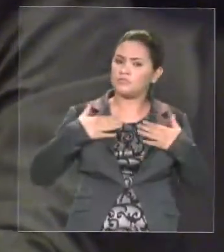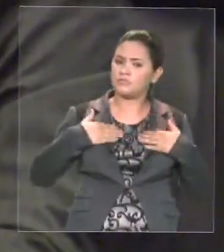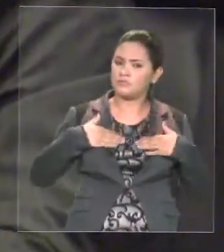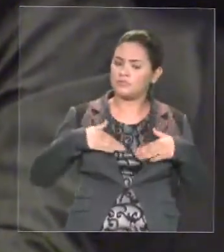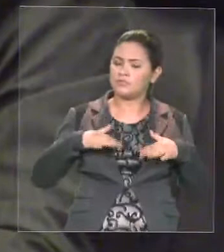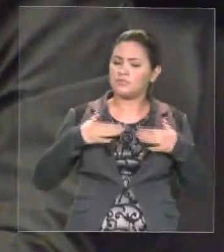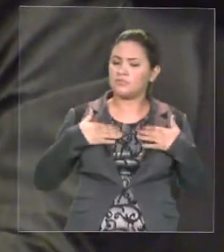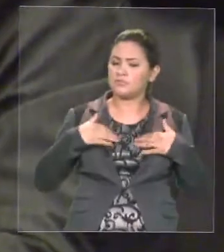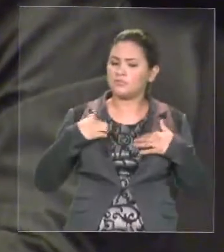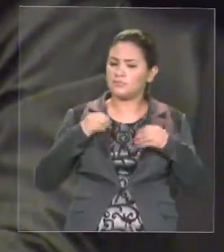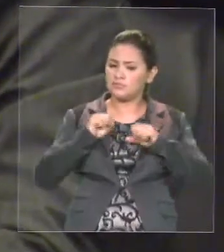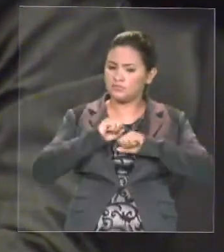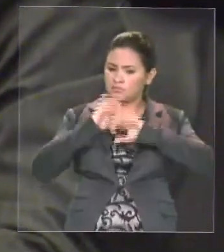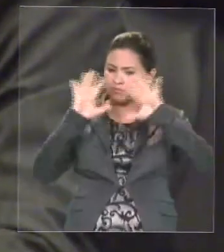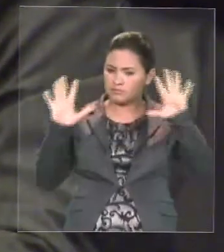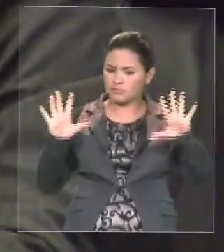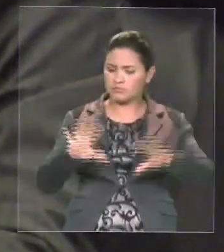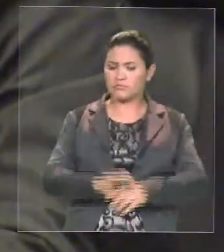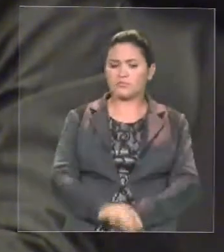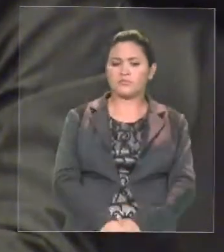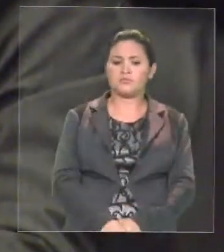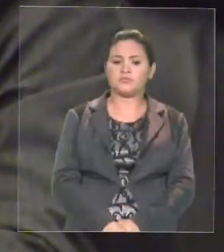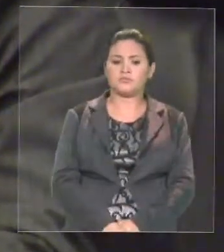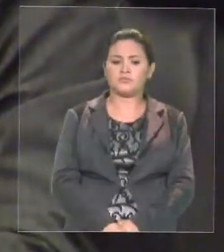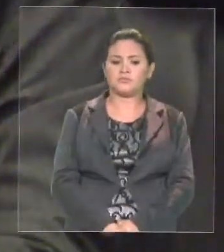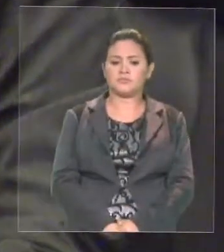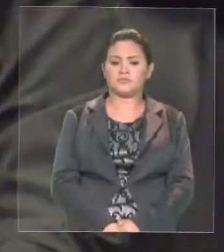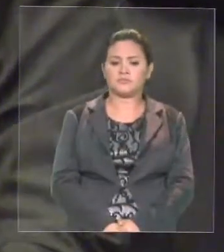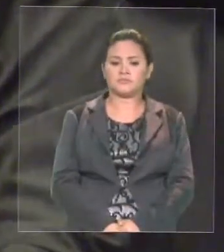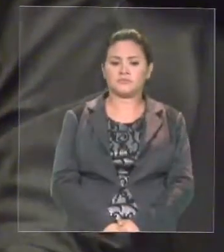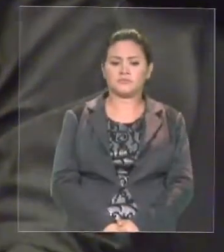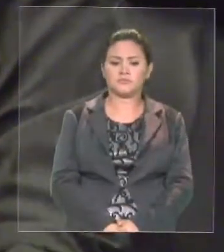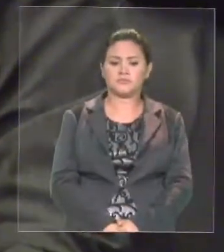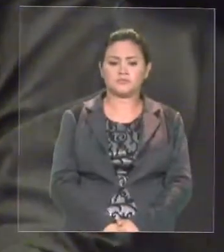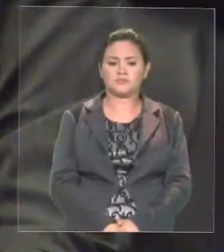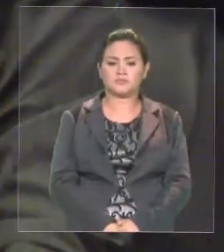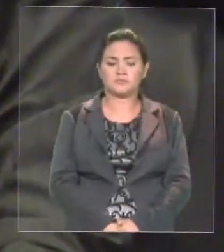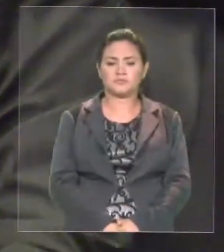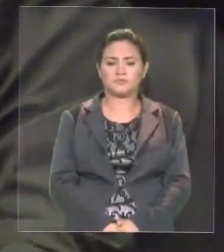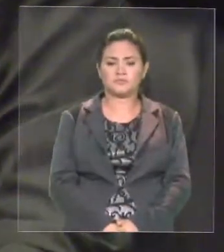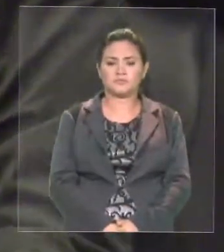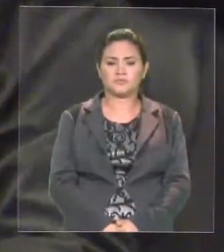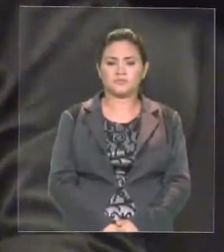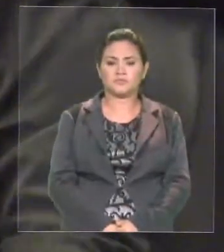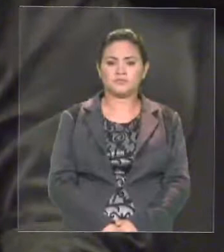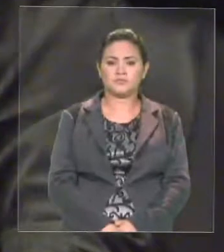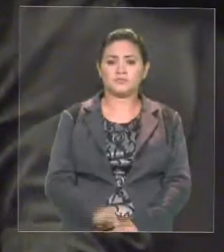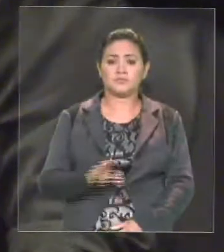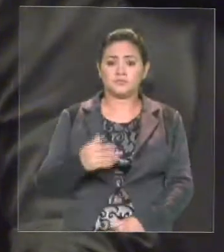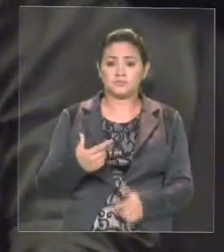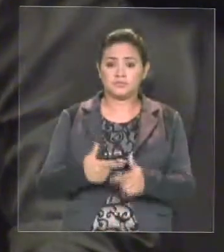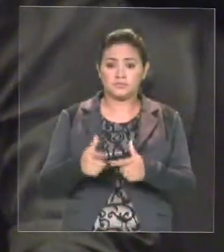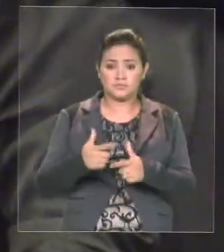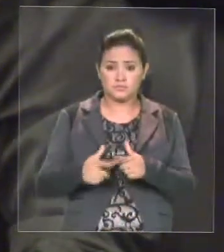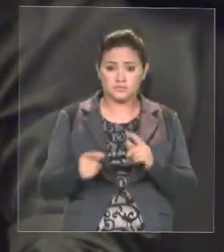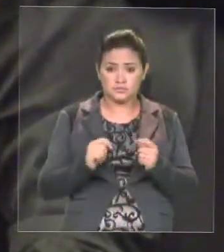forma muito clara. Porque no momento de crise econômica que o país vive,